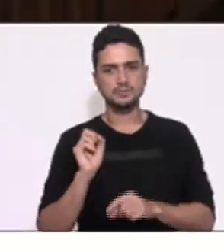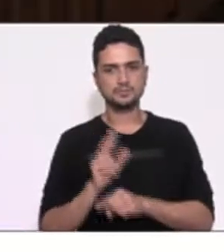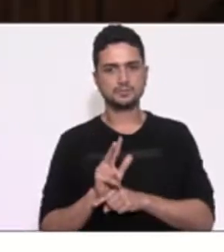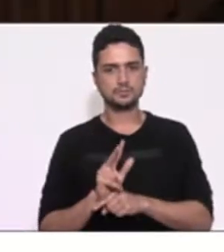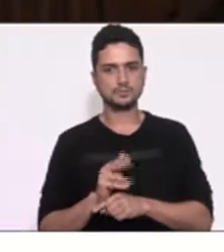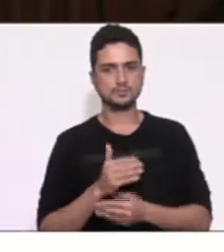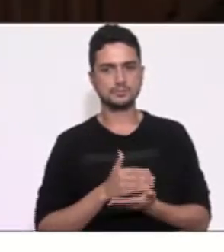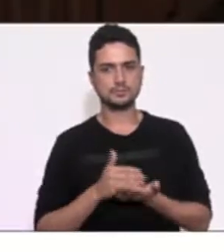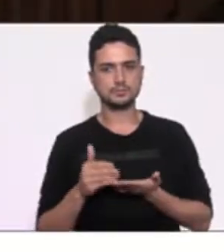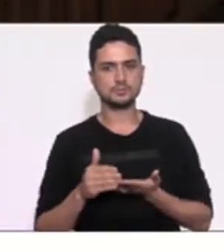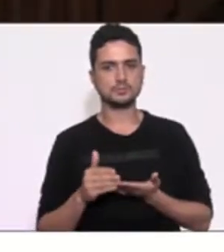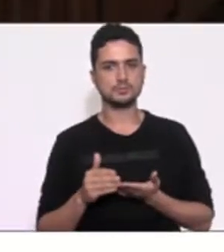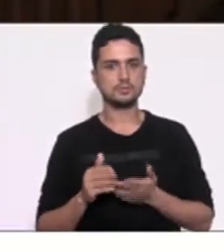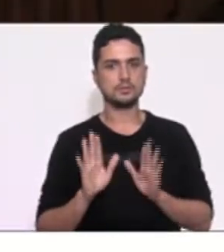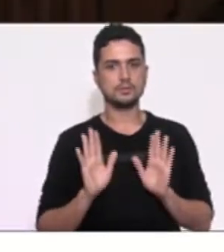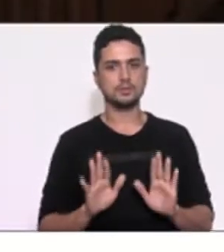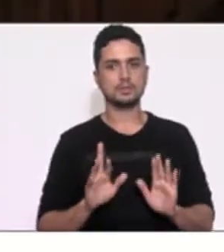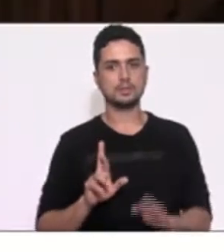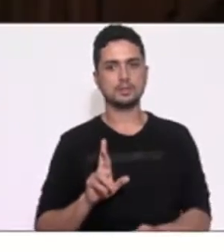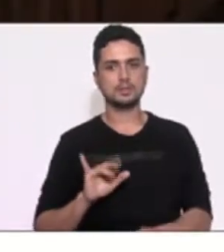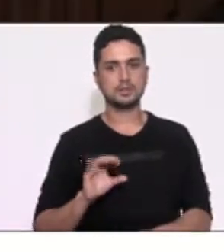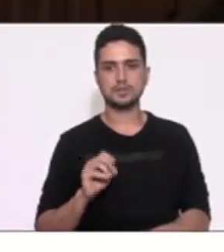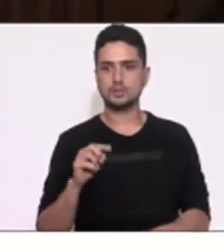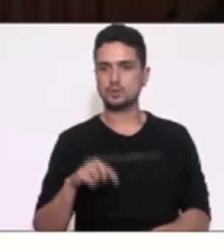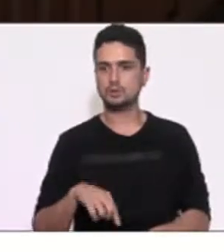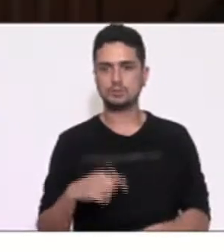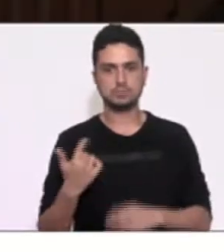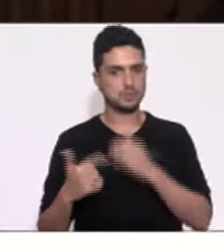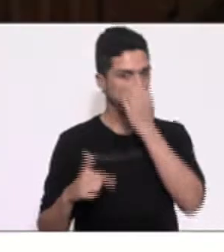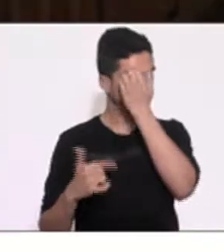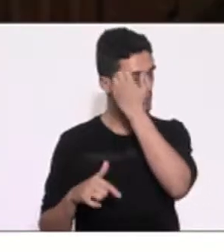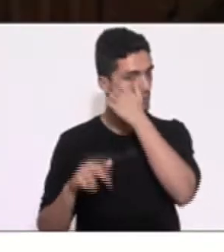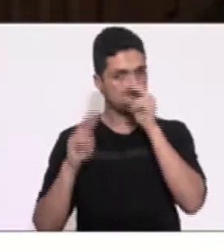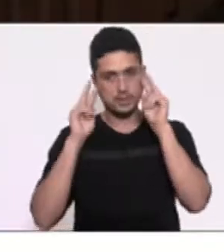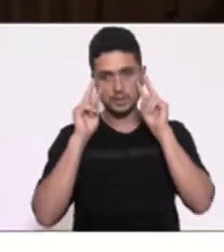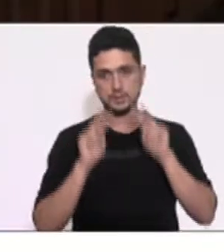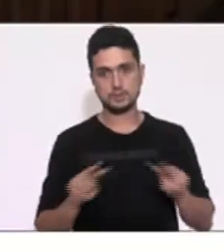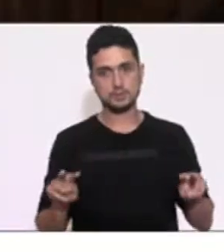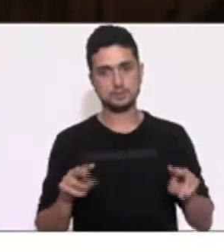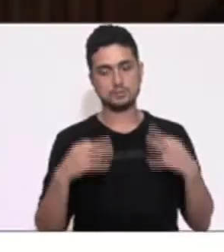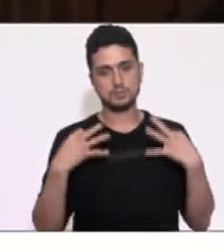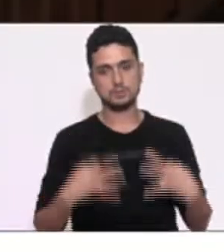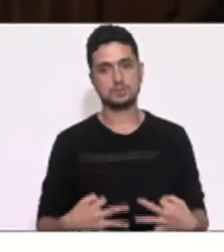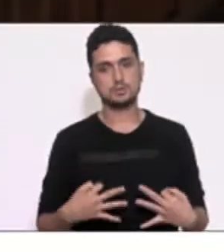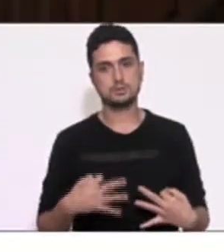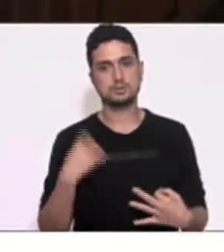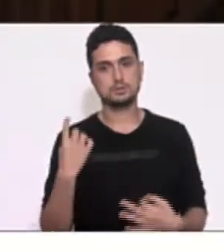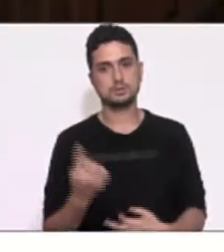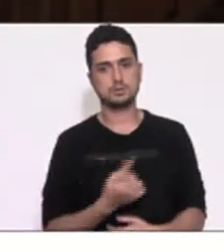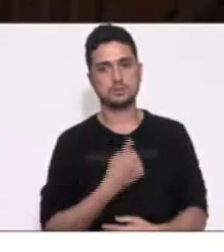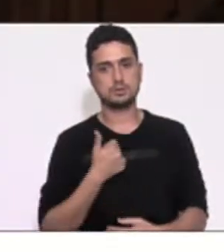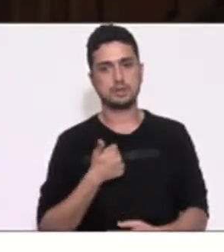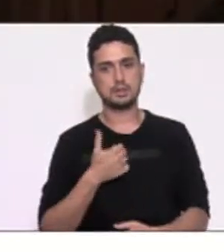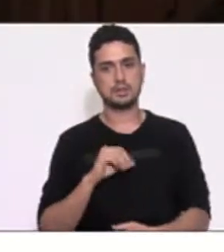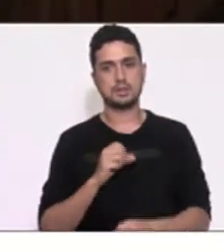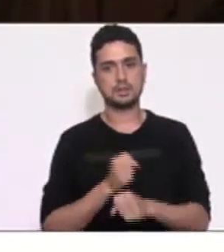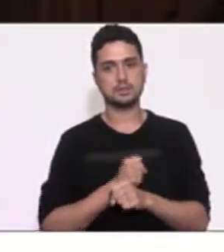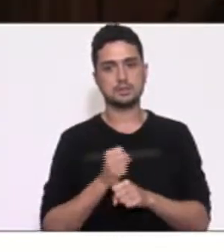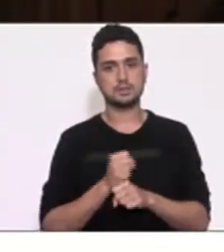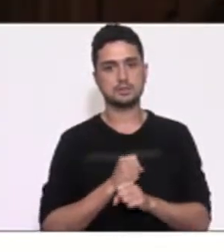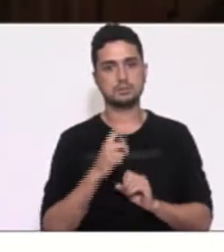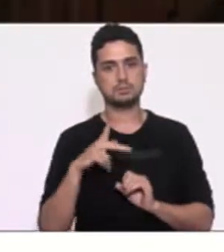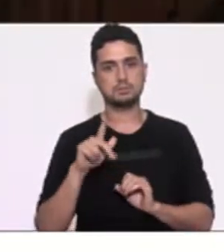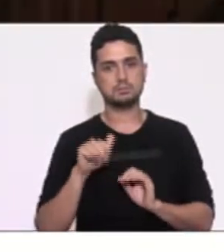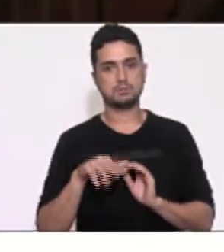Janeiro não deu atenção a esse tema. Completamos agora 10 anos do Plano Estadual